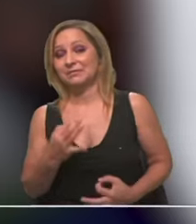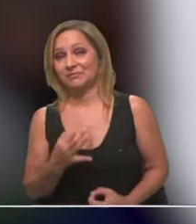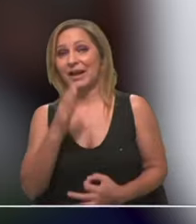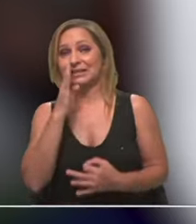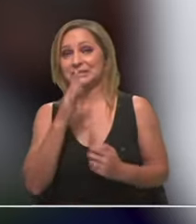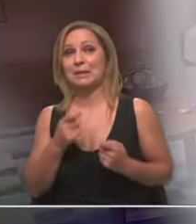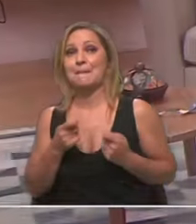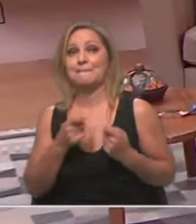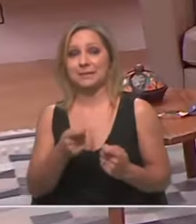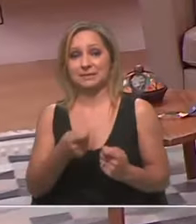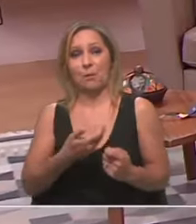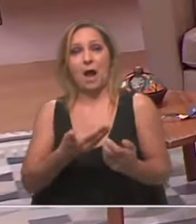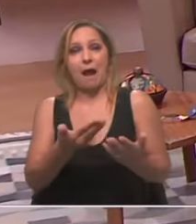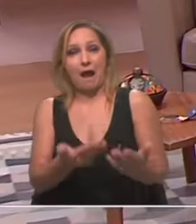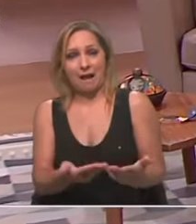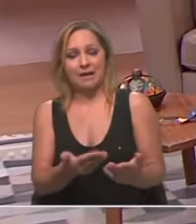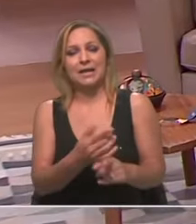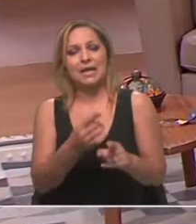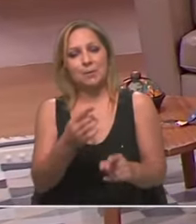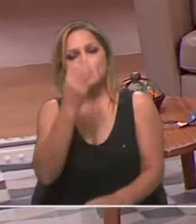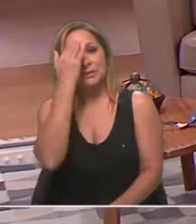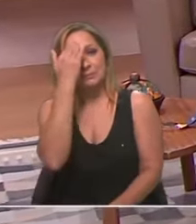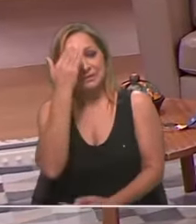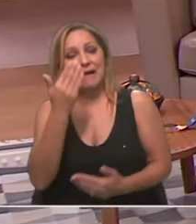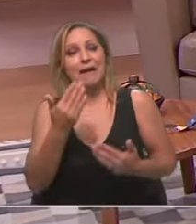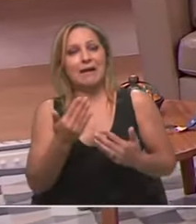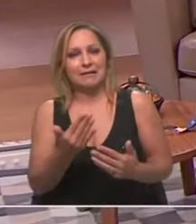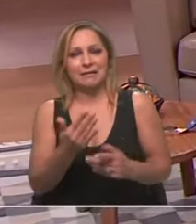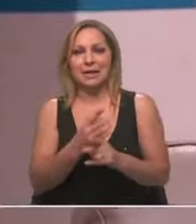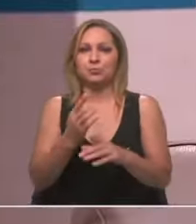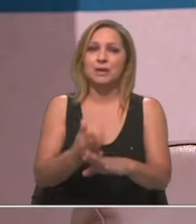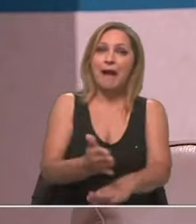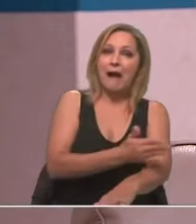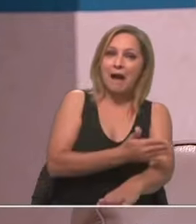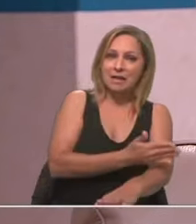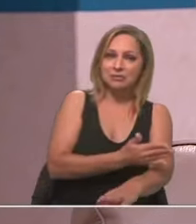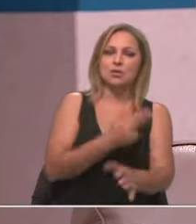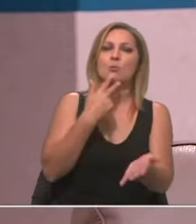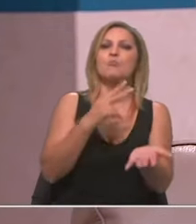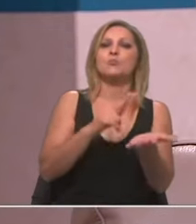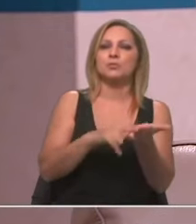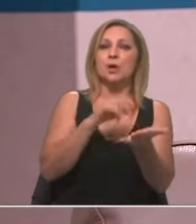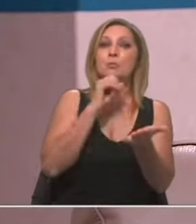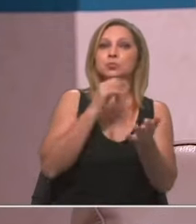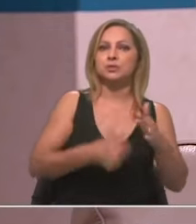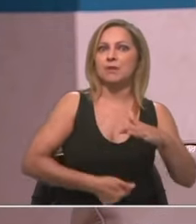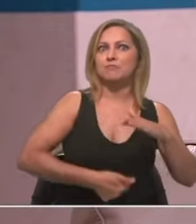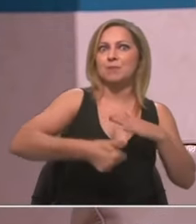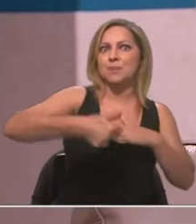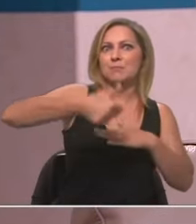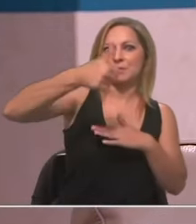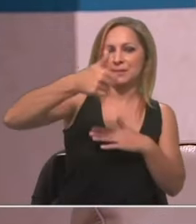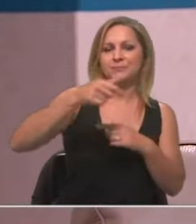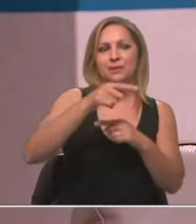essa pressão, é porque nós temos essa capacidade, é porque nós demos provas de que poderiam as pessoas criar